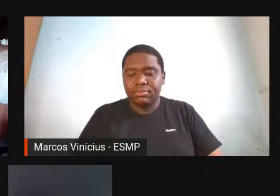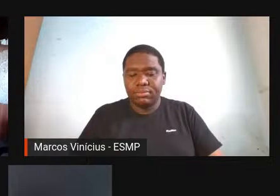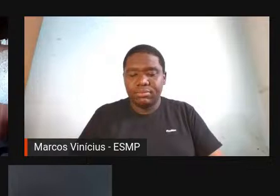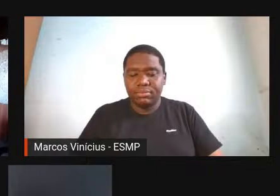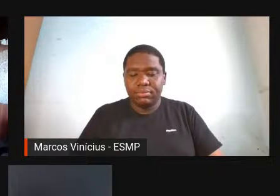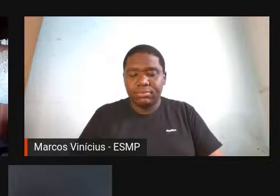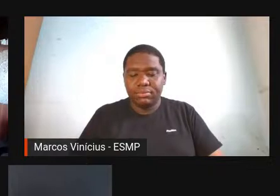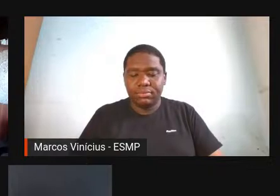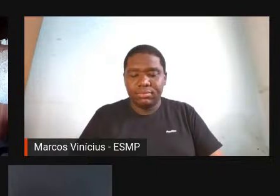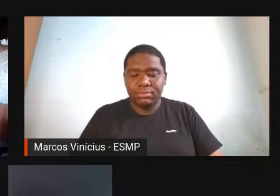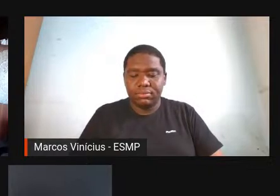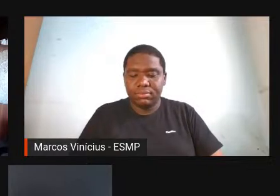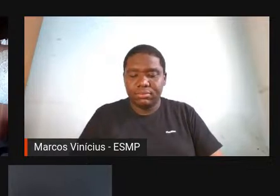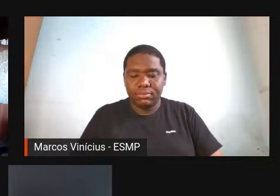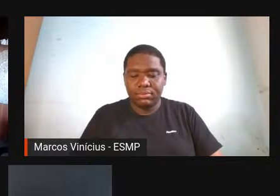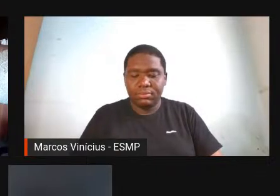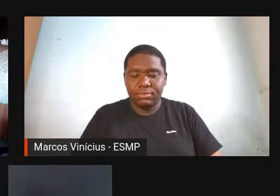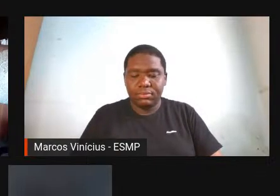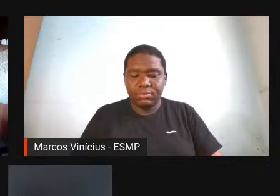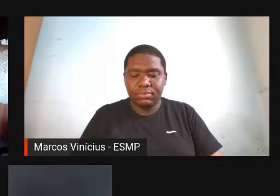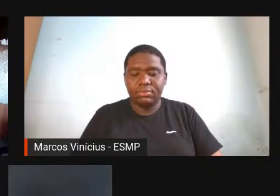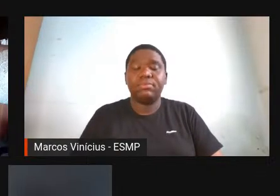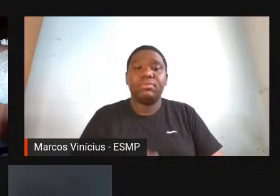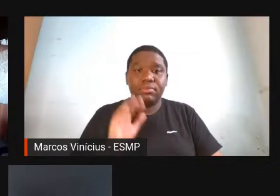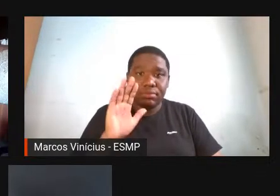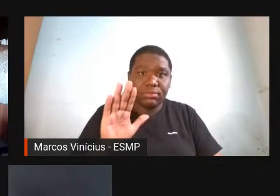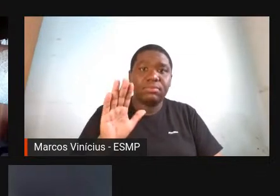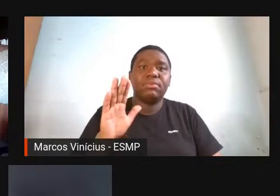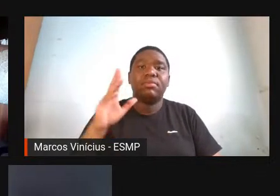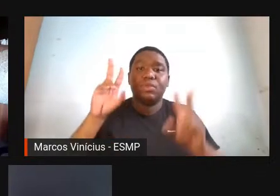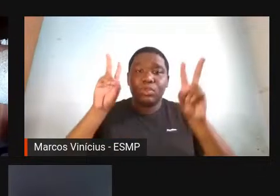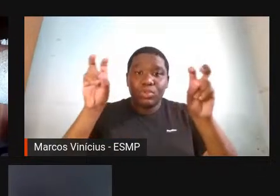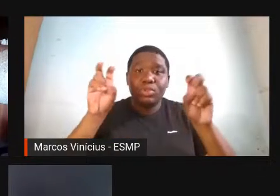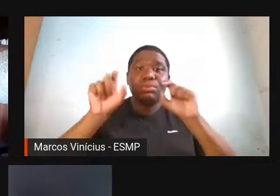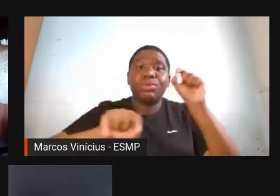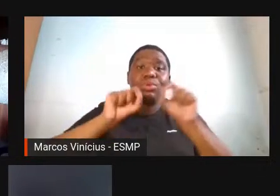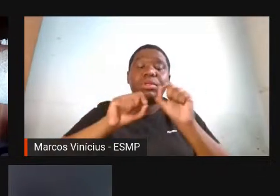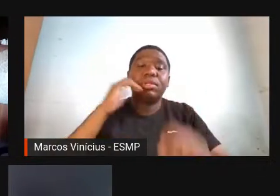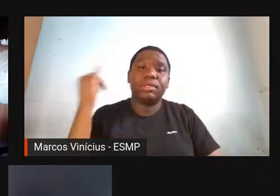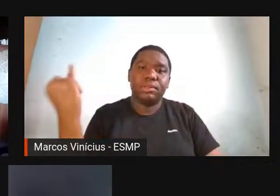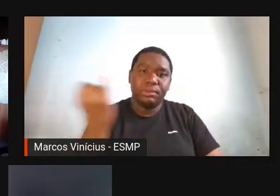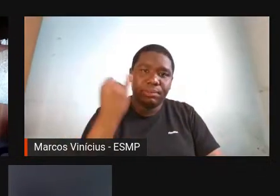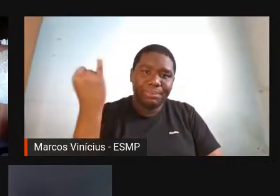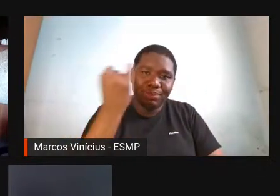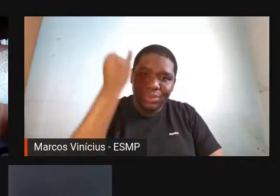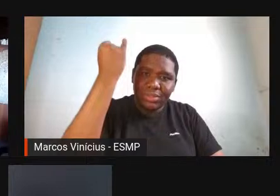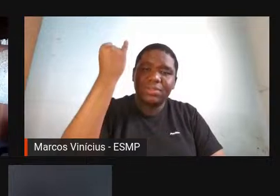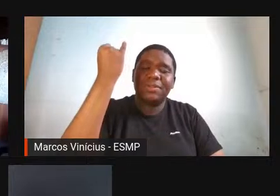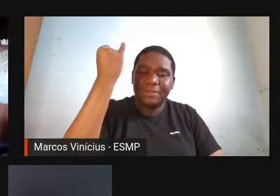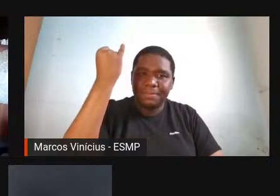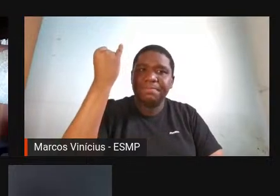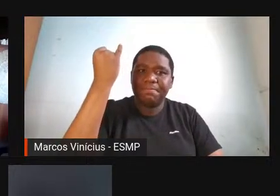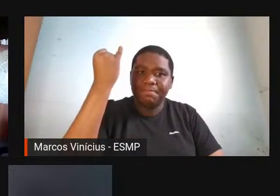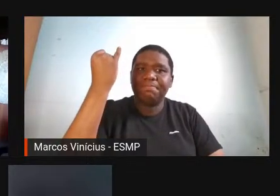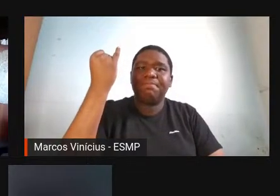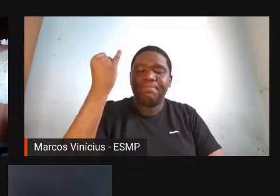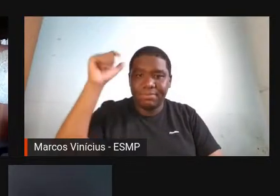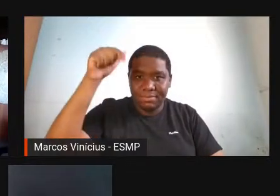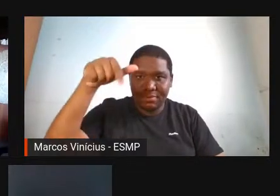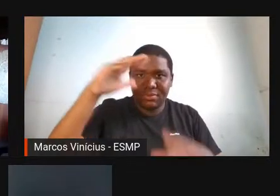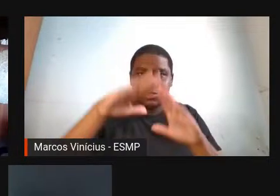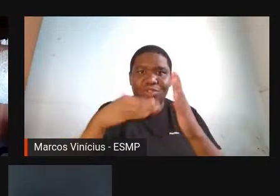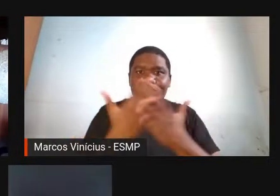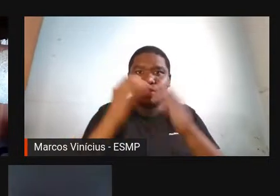essa sensibilização da grande importância deste passo da Escola Superior